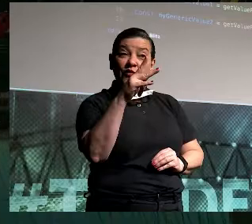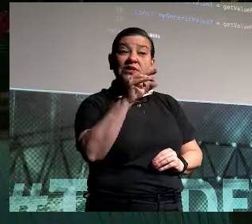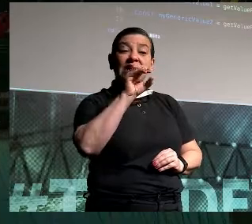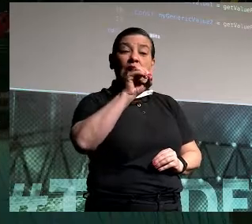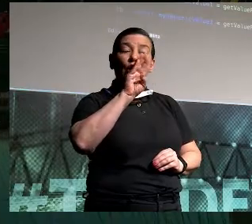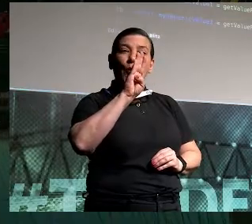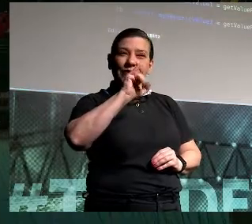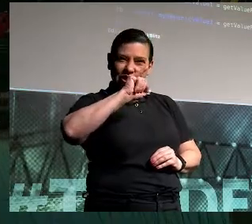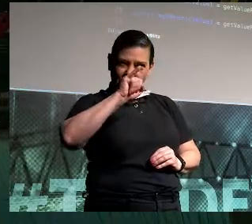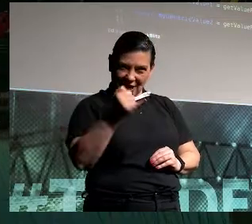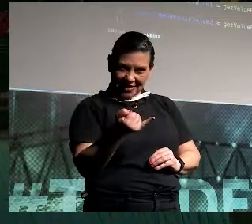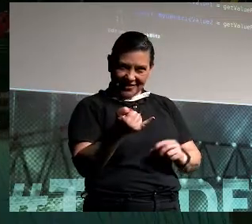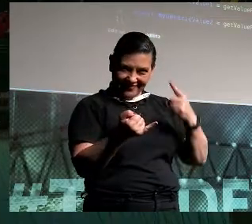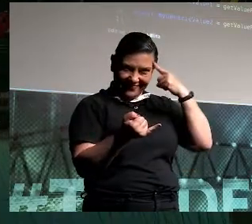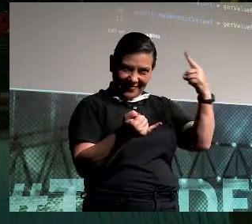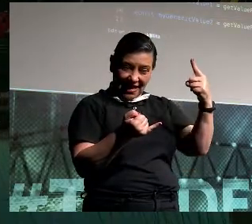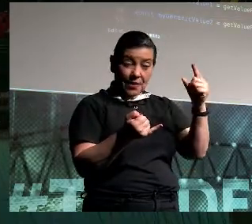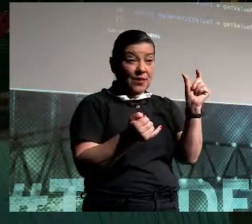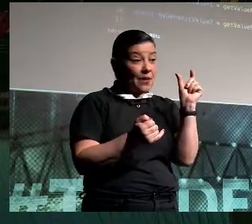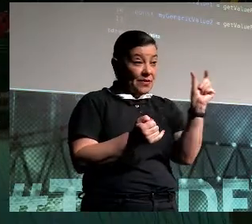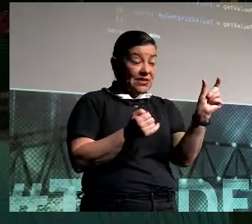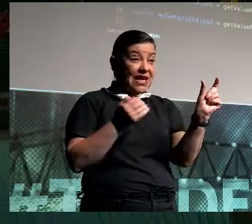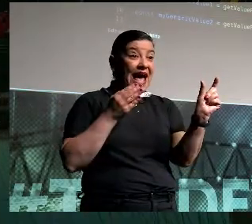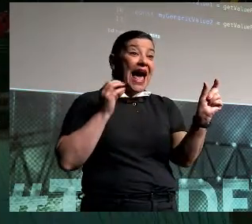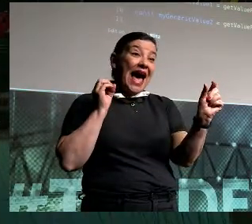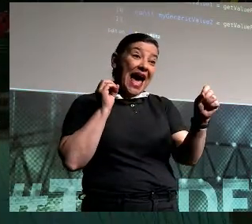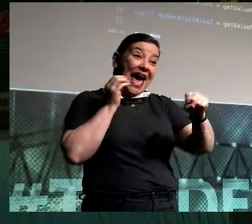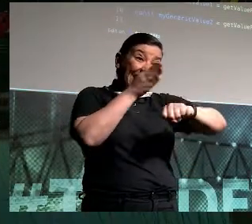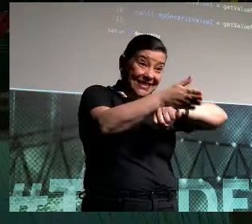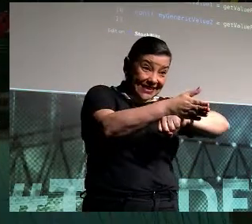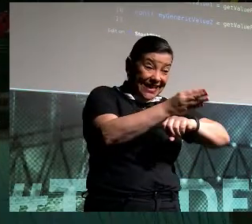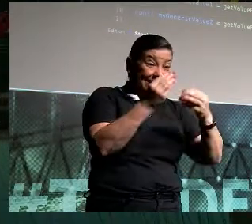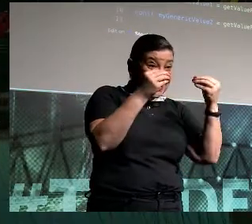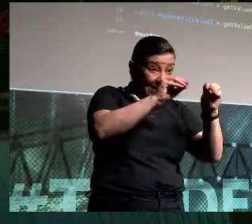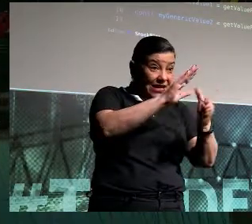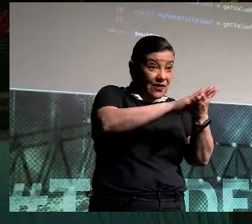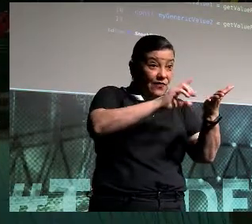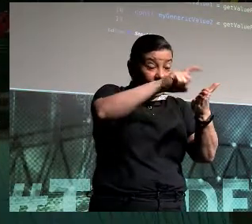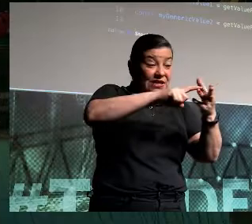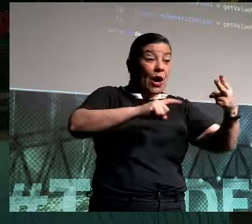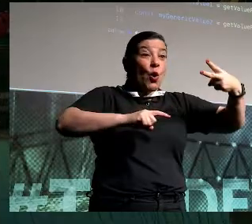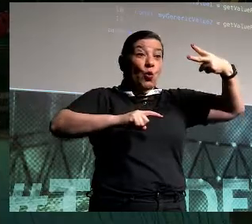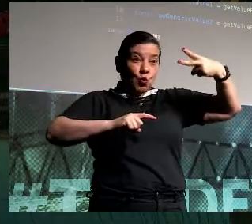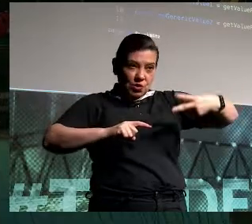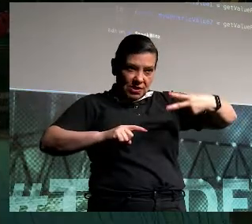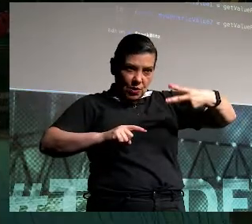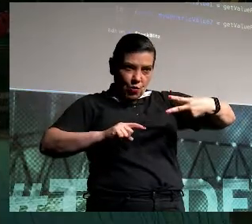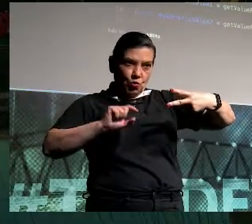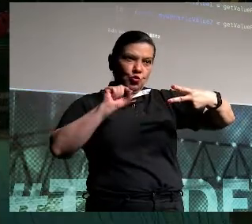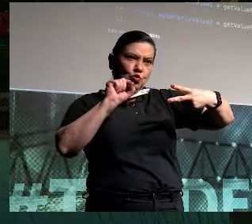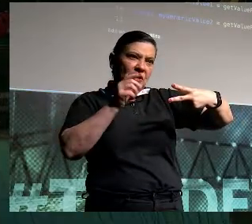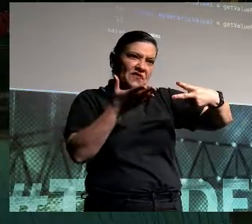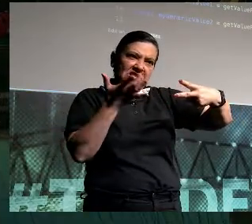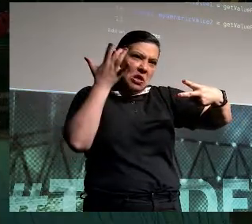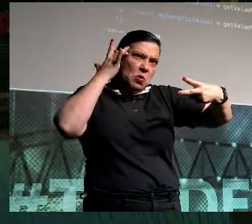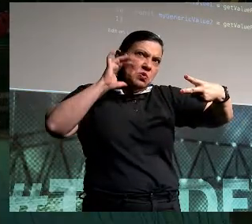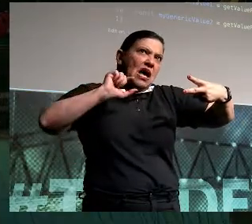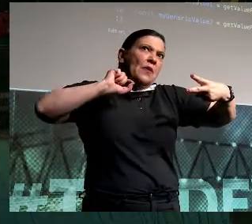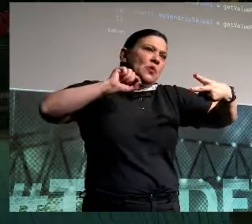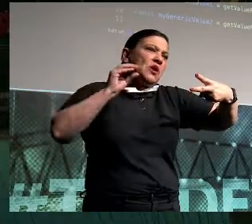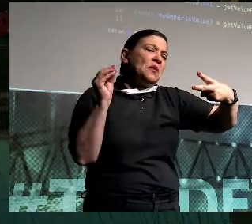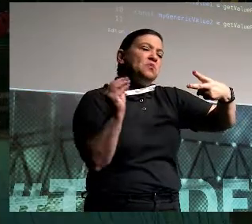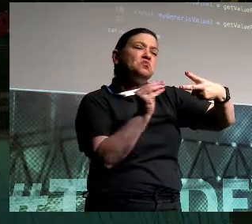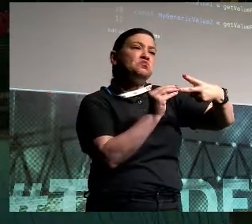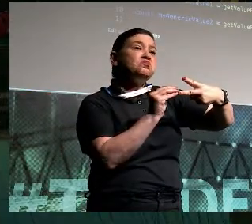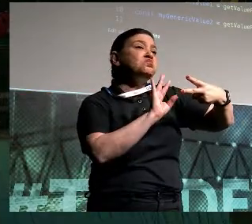object. Então, o primeiro valor de entrada aqui recebe essa função, daí o segundo é uma string qualquer, né? Você não sabe qual string ainda vai estar